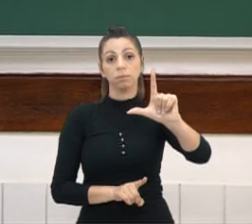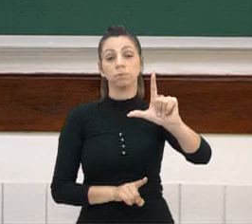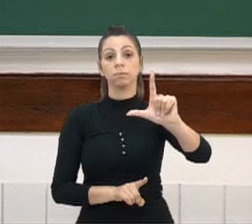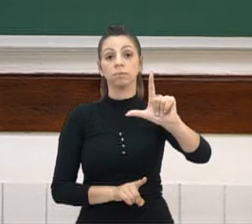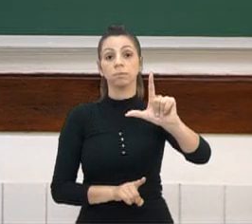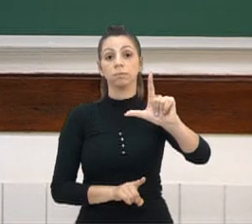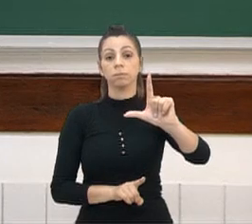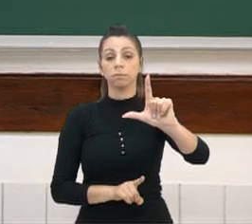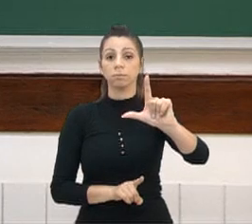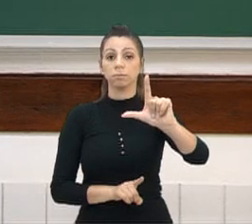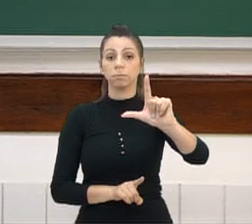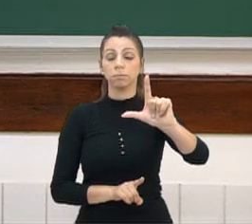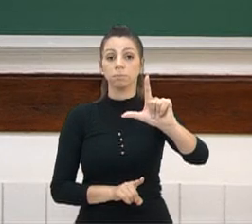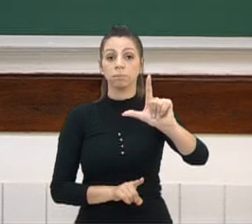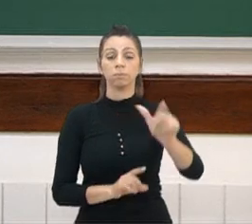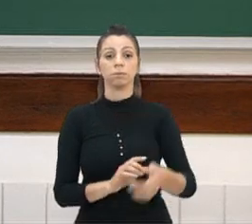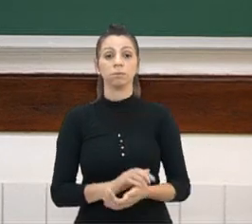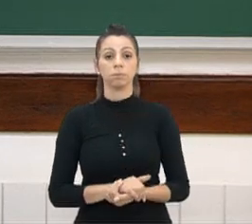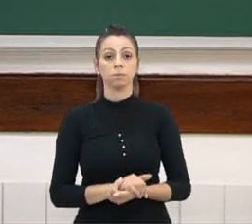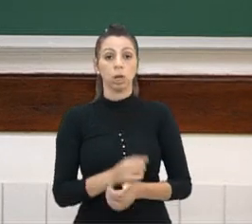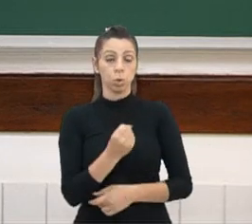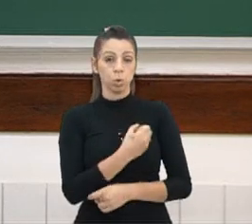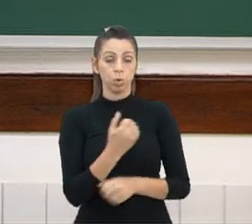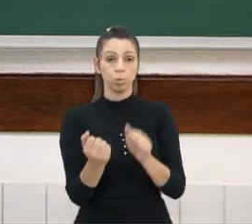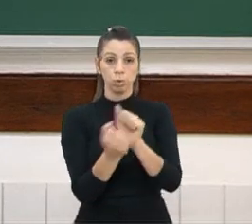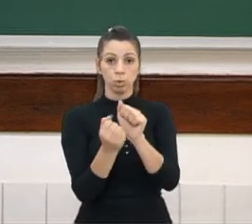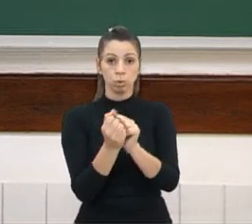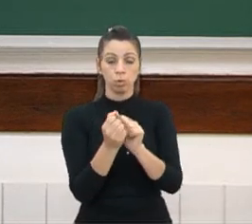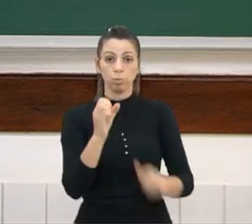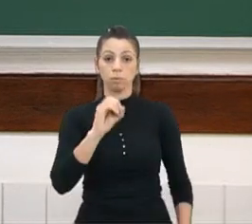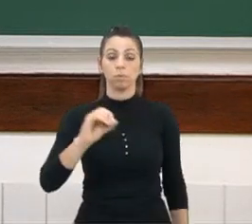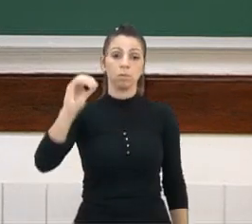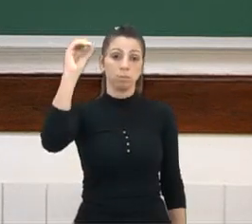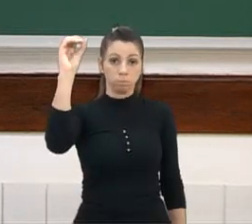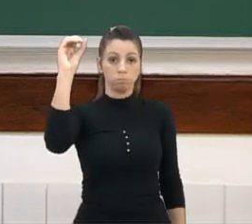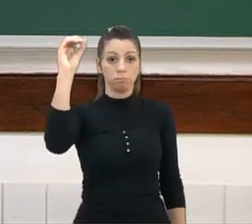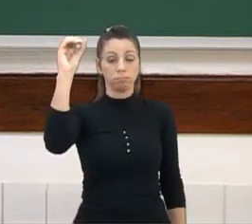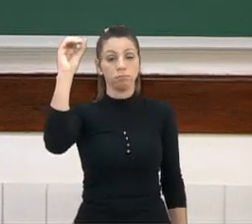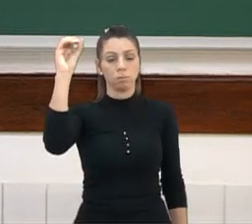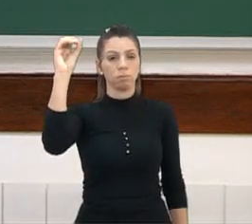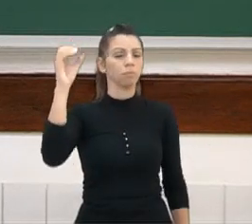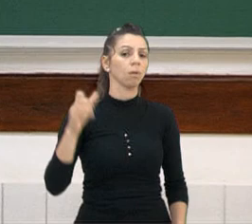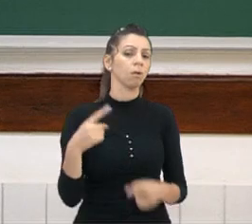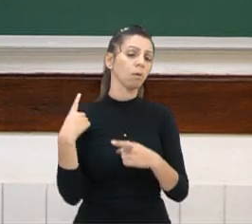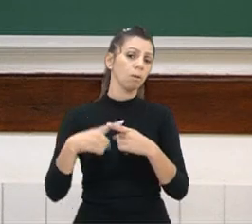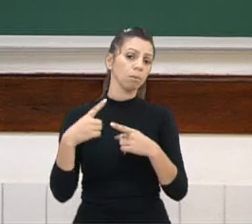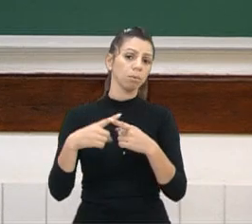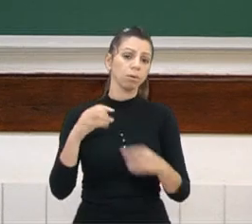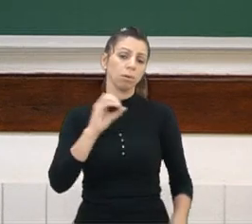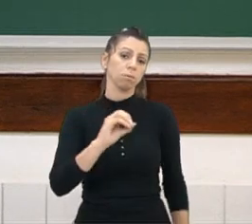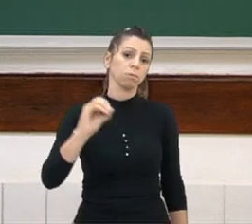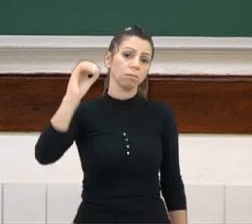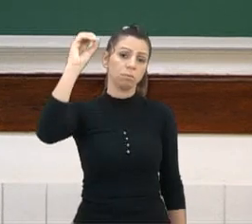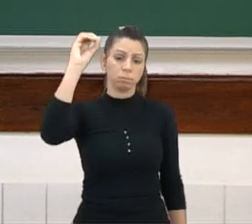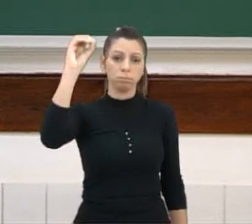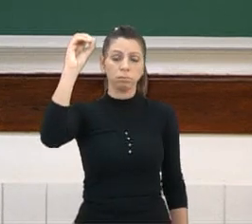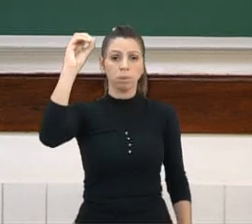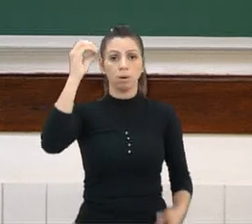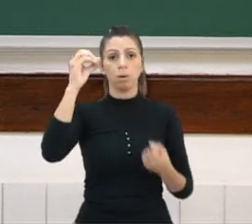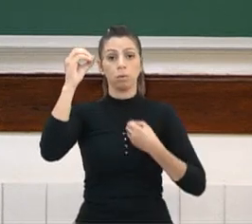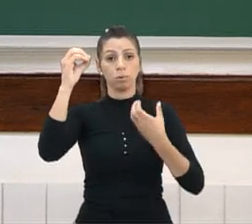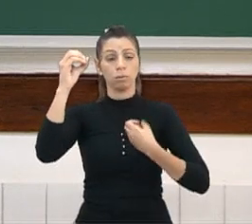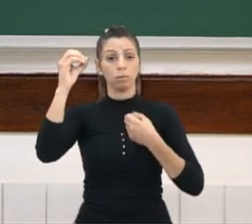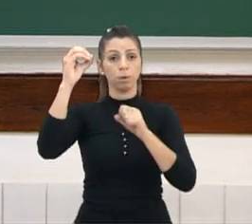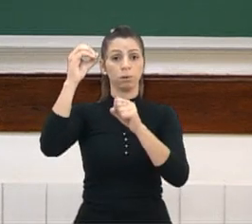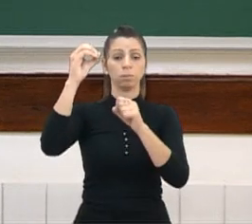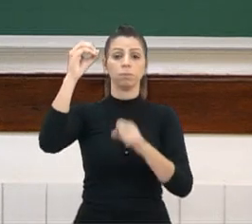a letra que estaria acompanhando aquele número está elevada a 0. Por que elevada a 0? Porque quando eu elevo um número a 0, e